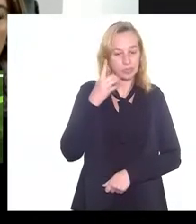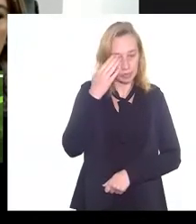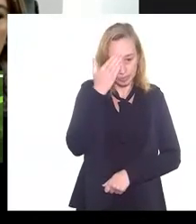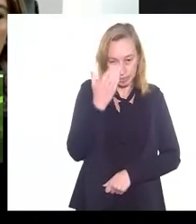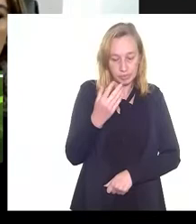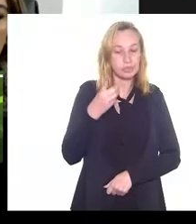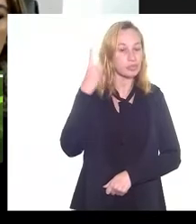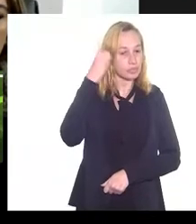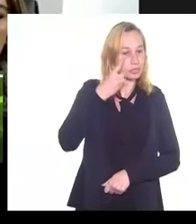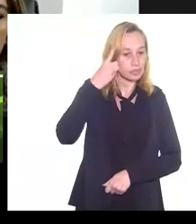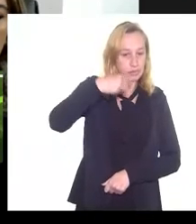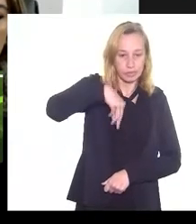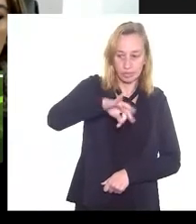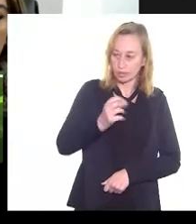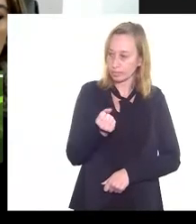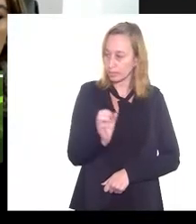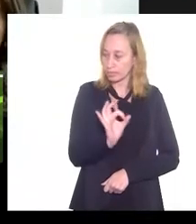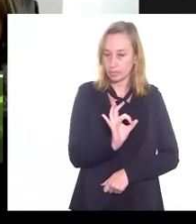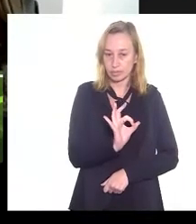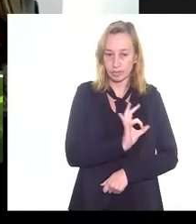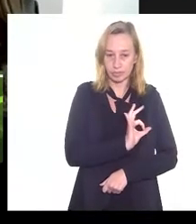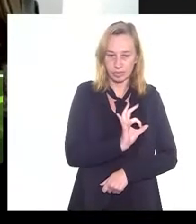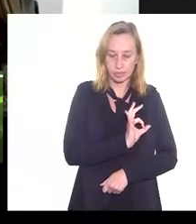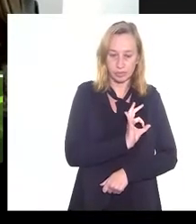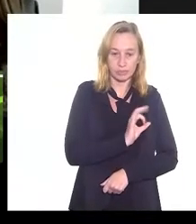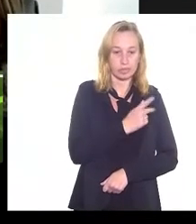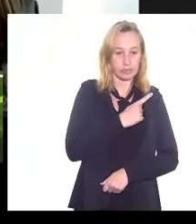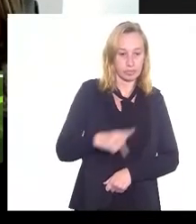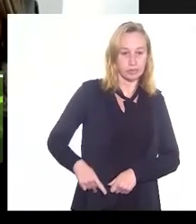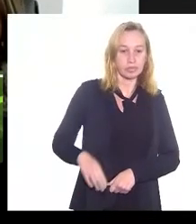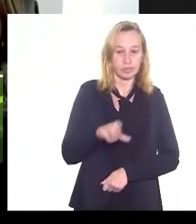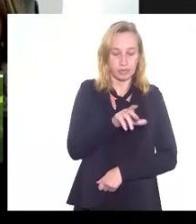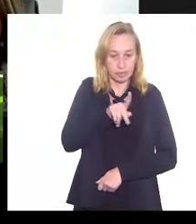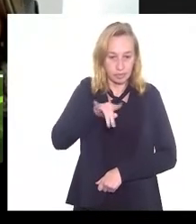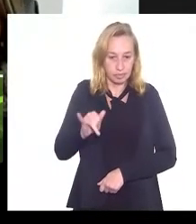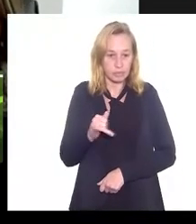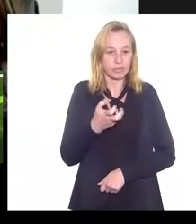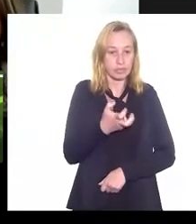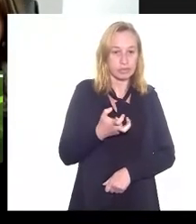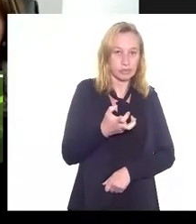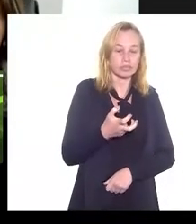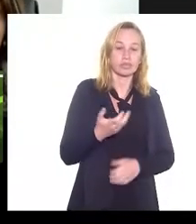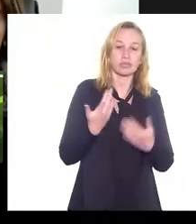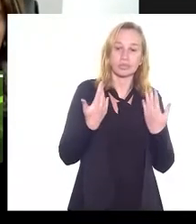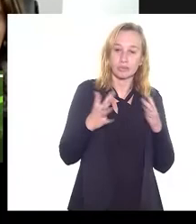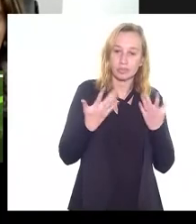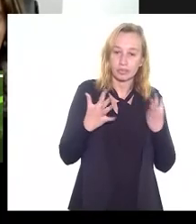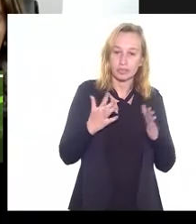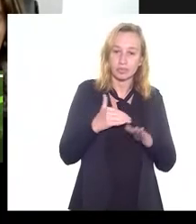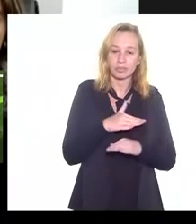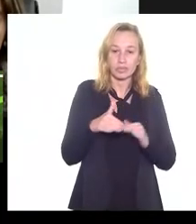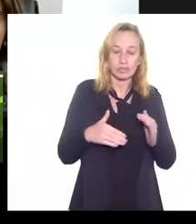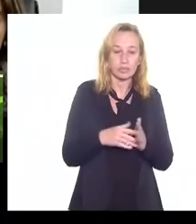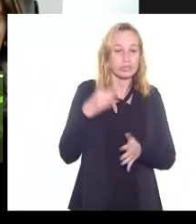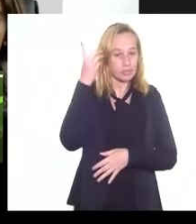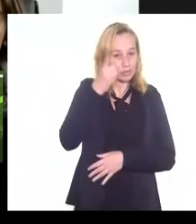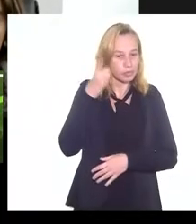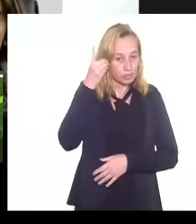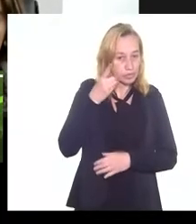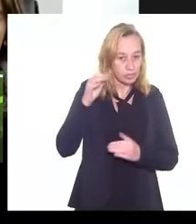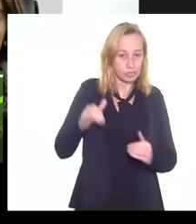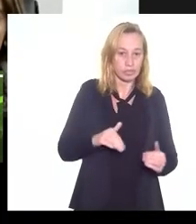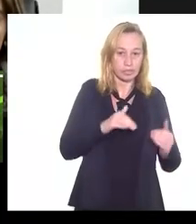Marta Rocha, presidenta dessa CPI. Quero, na figura de Vossa Excelência, saudar os demais parlamentares e as